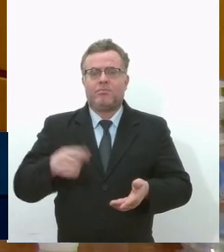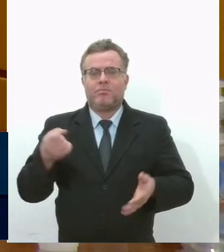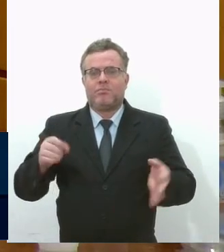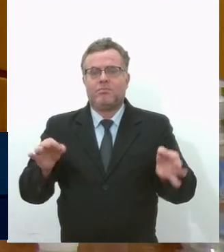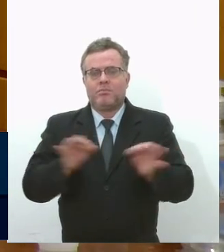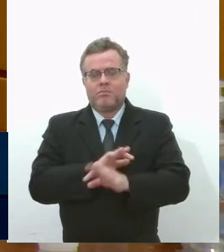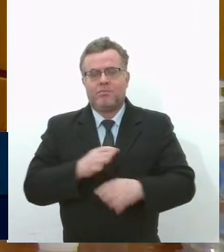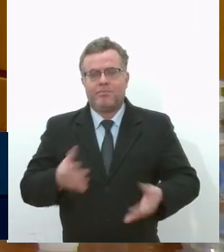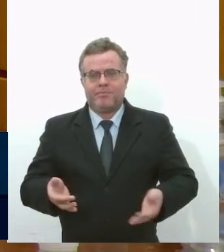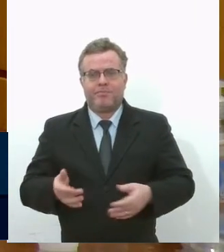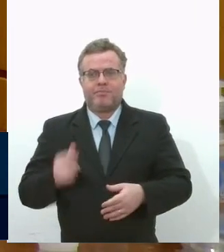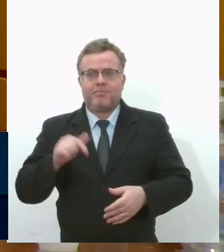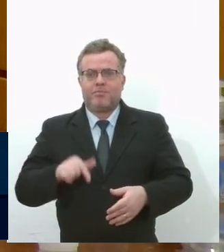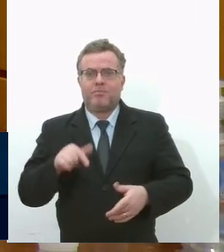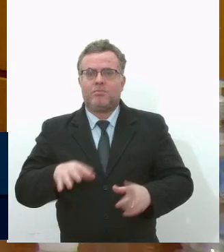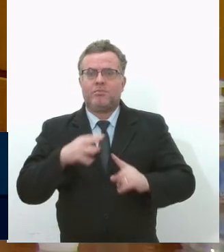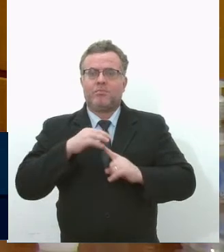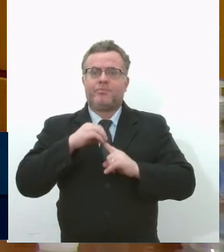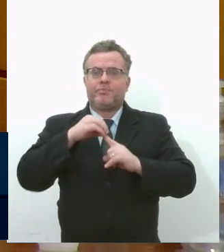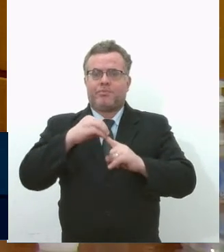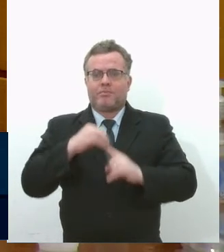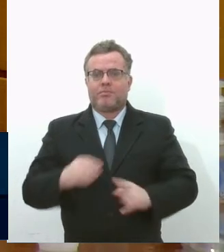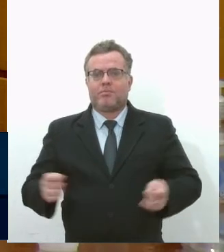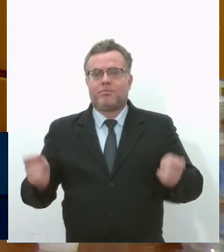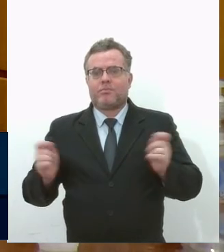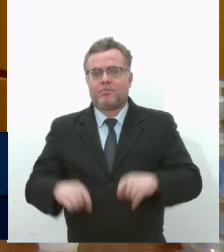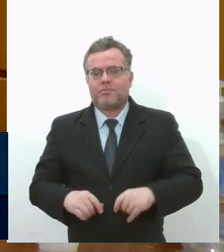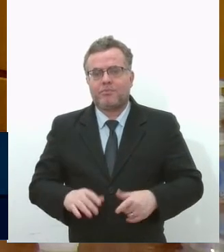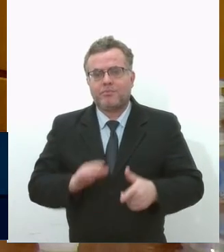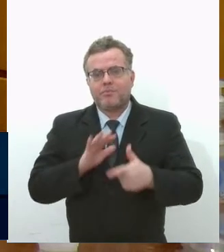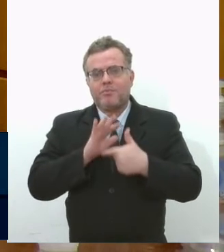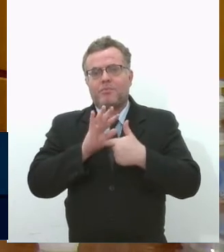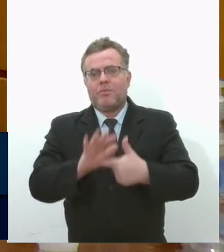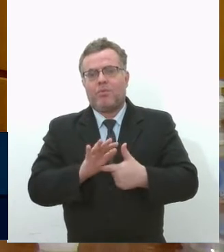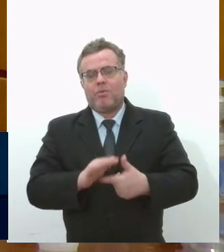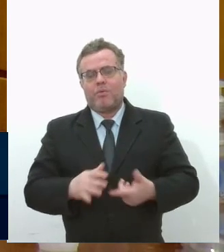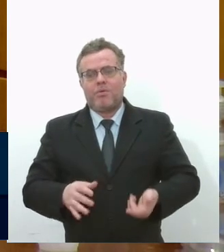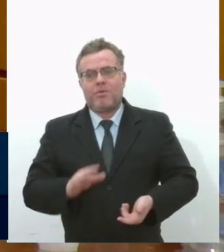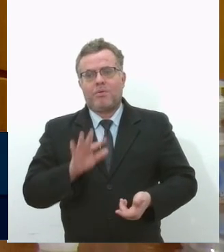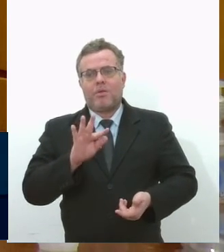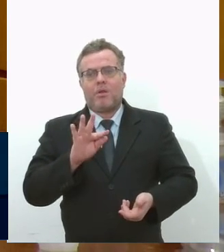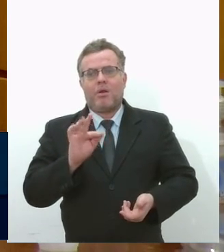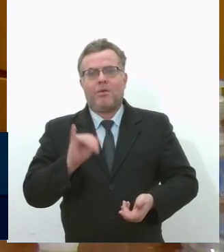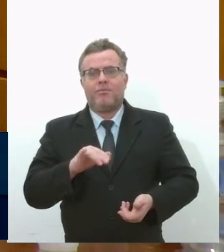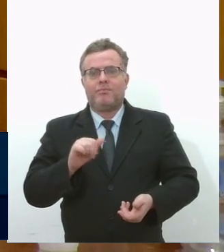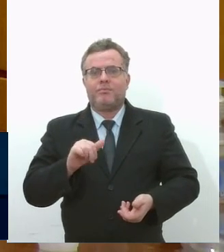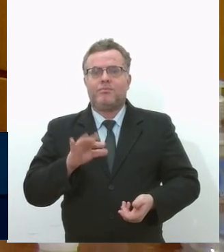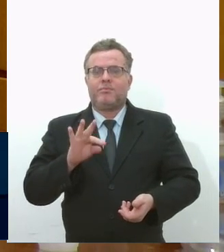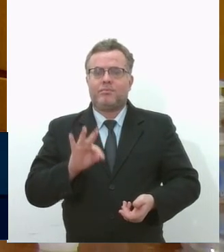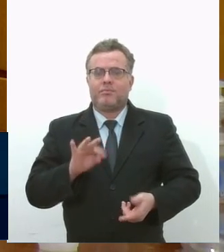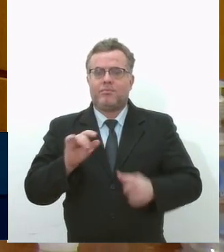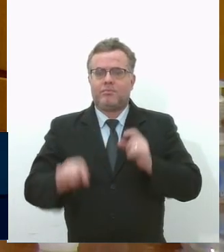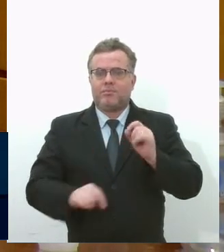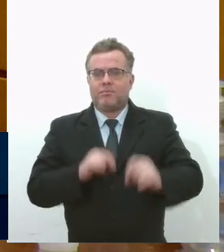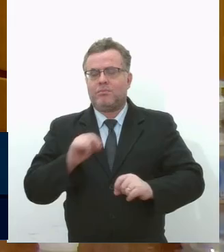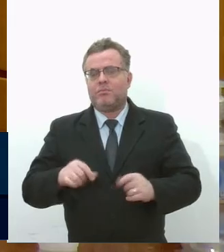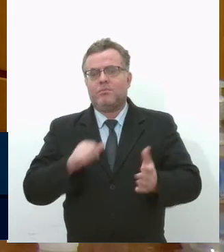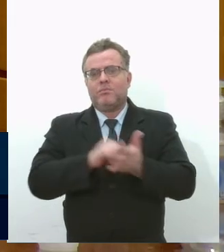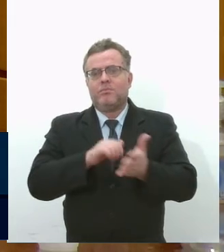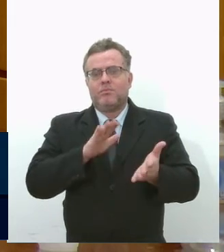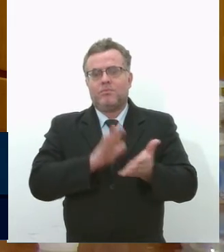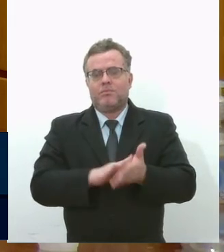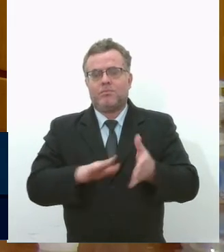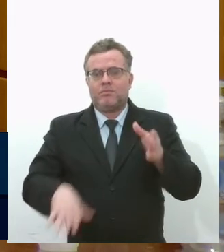é o único, tem um negócio chamado de FINAT. E as multas decorrentes de